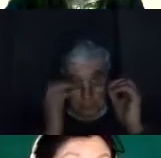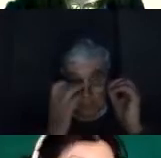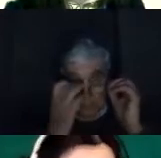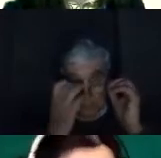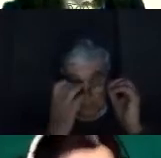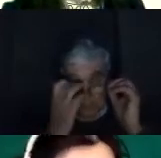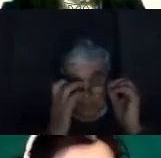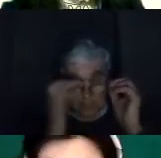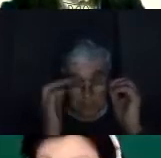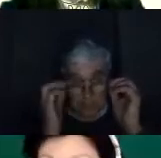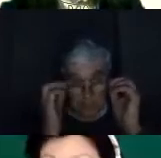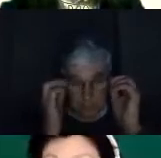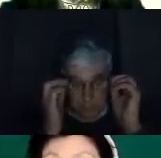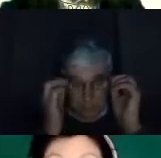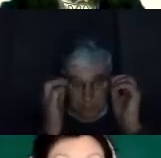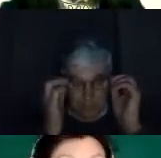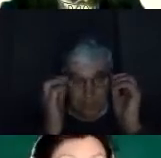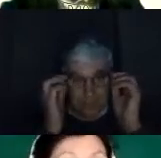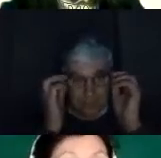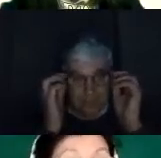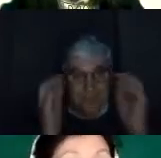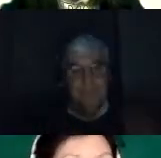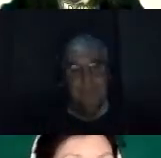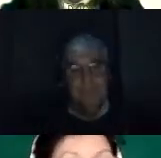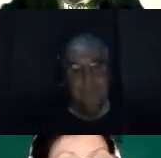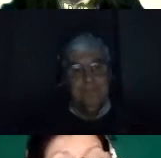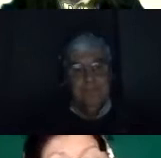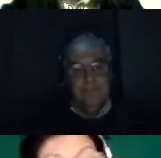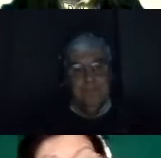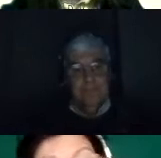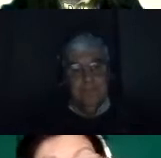luzes artificiais se acendem, não é? E, portanto, a certa altura,